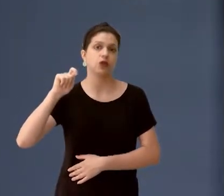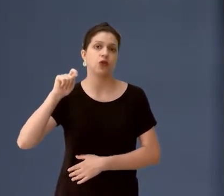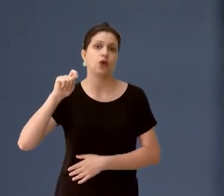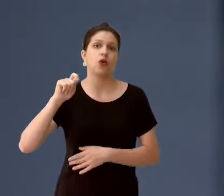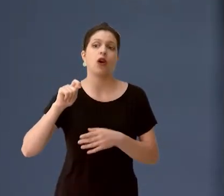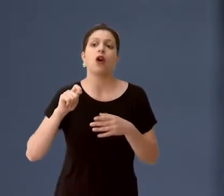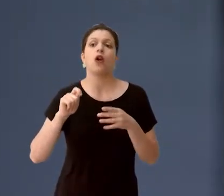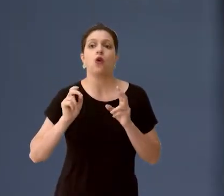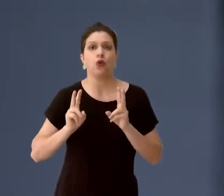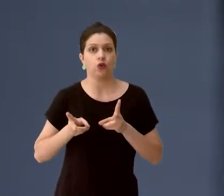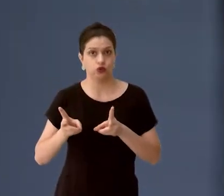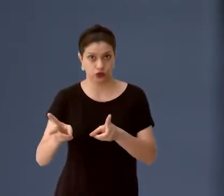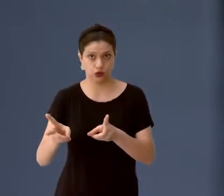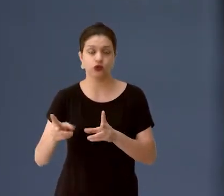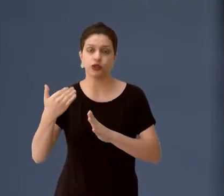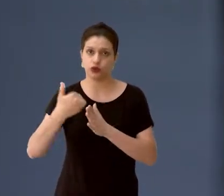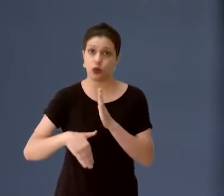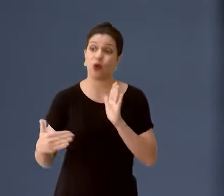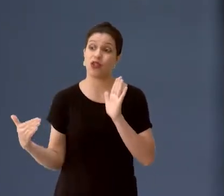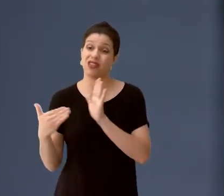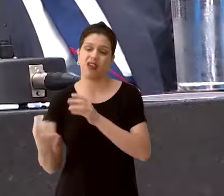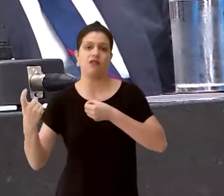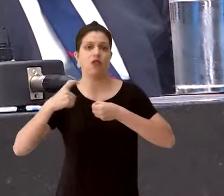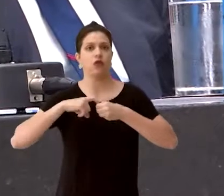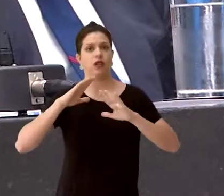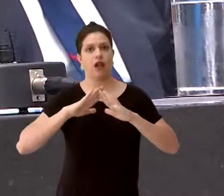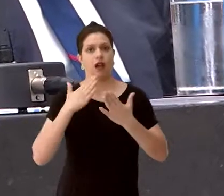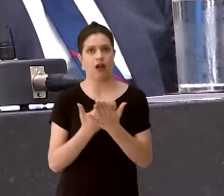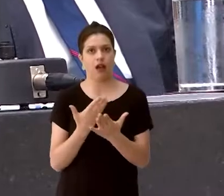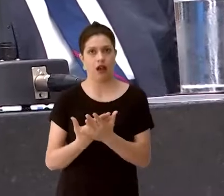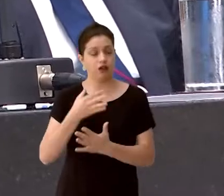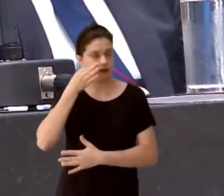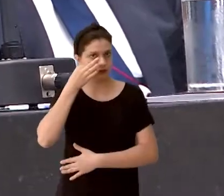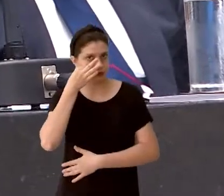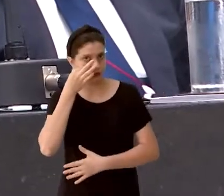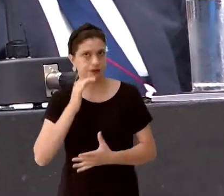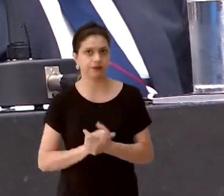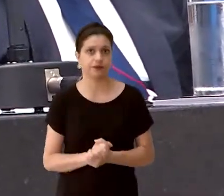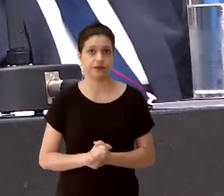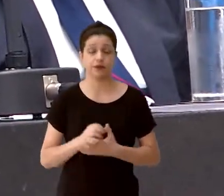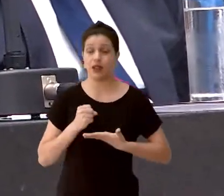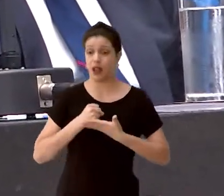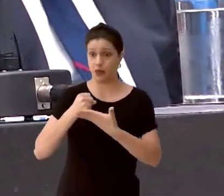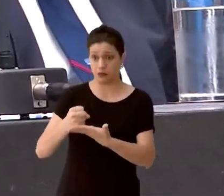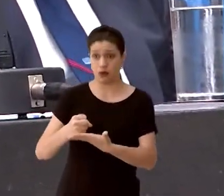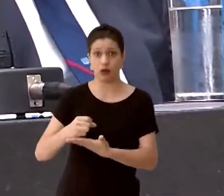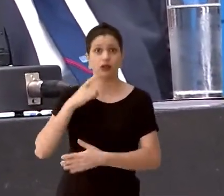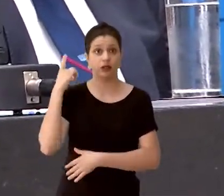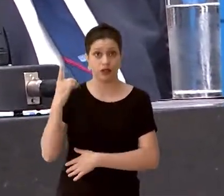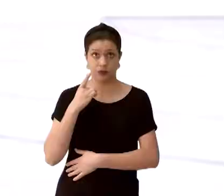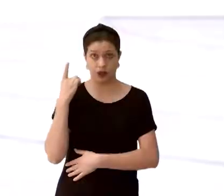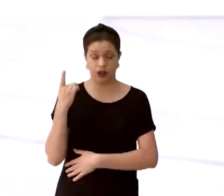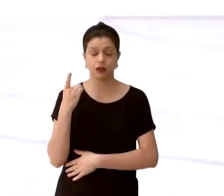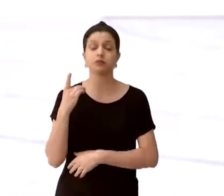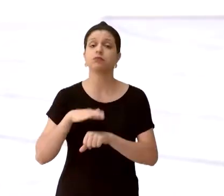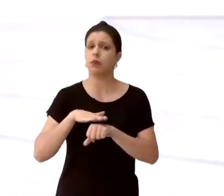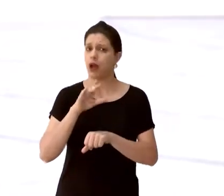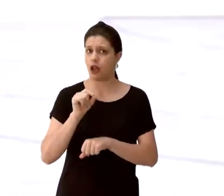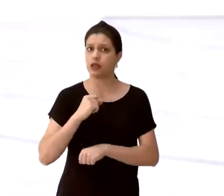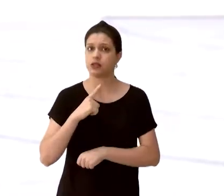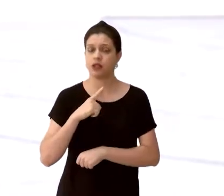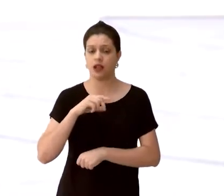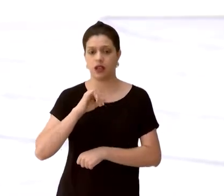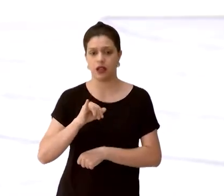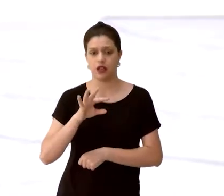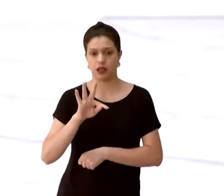estendida até a retomada das aulas presenciais. O apoio dos deputados não se limitou a isso. O ITCD,